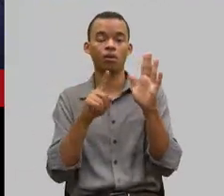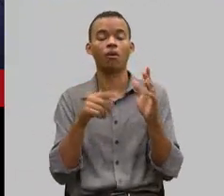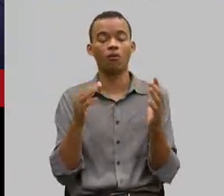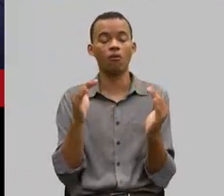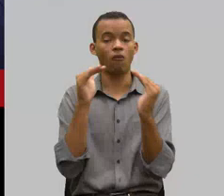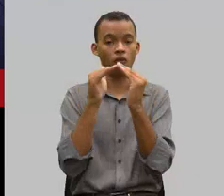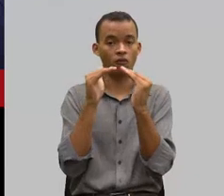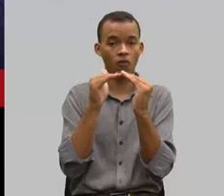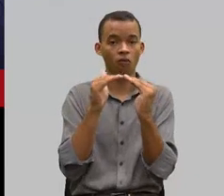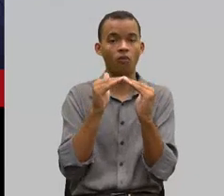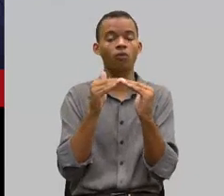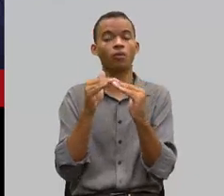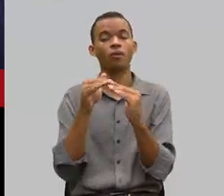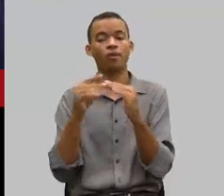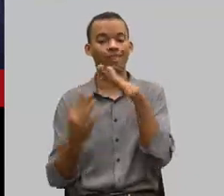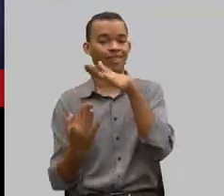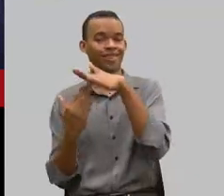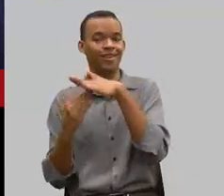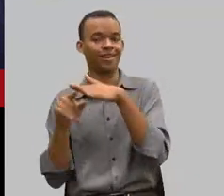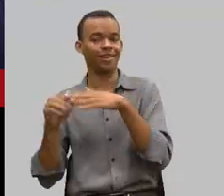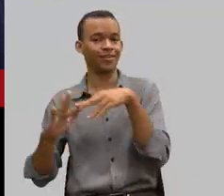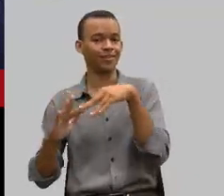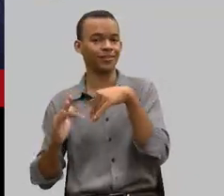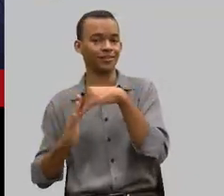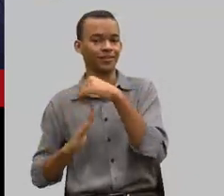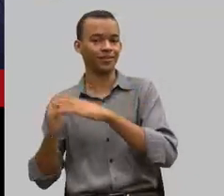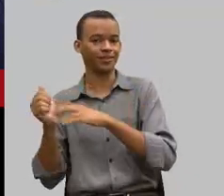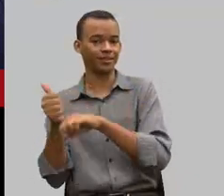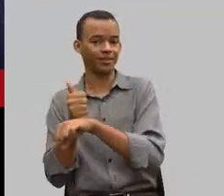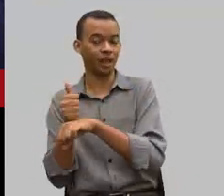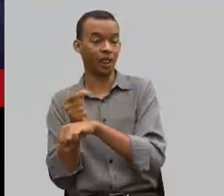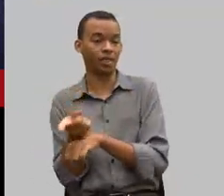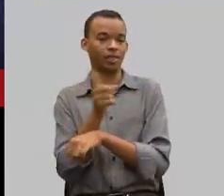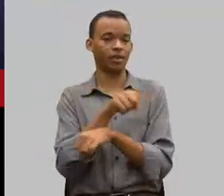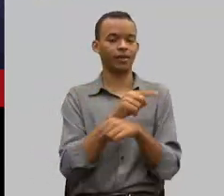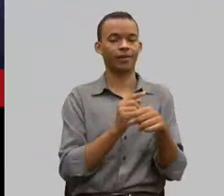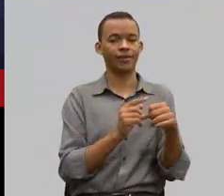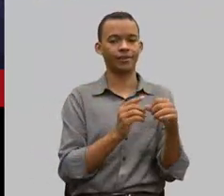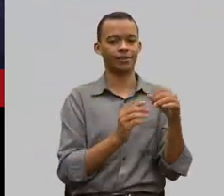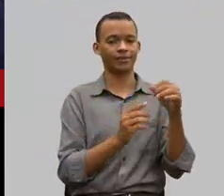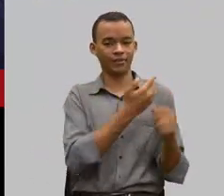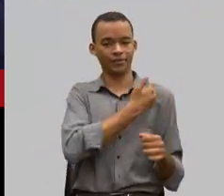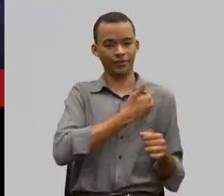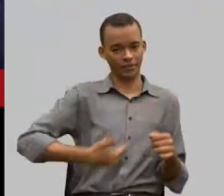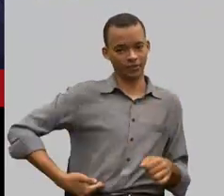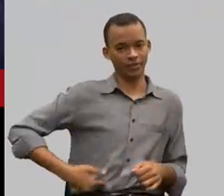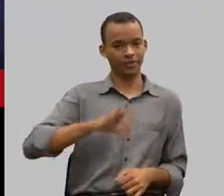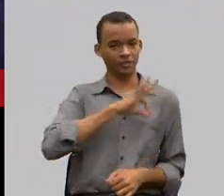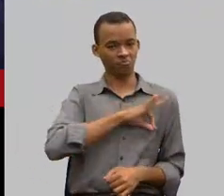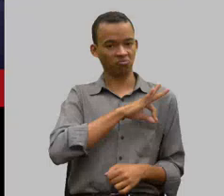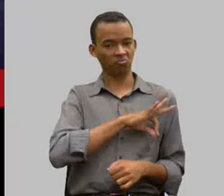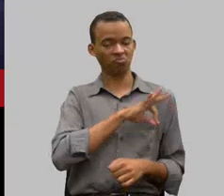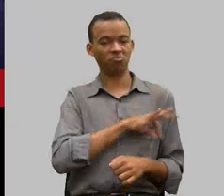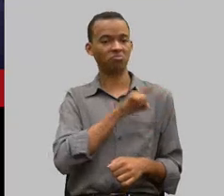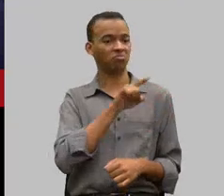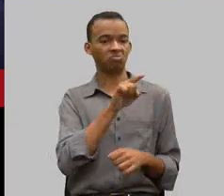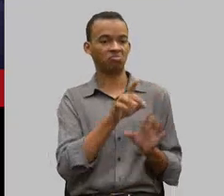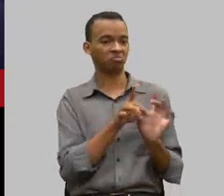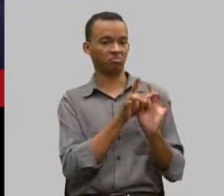limites quando é pro servidor mas quando é pro salário do governador que os limites são os mesmos esse limite não foi